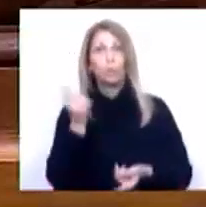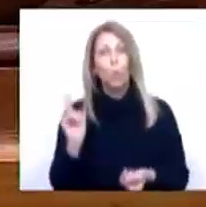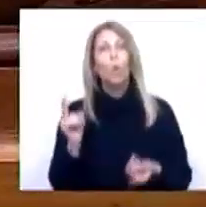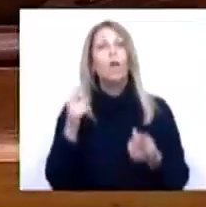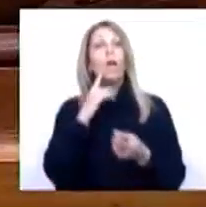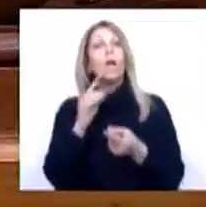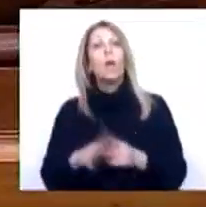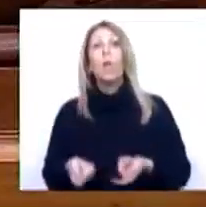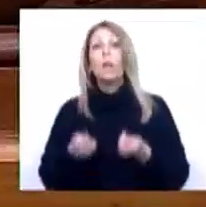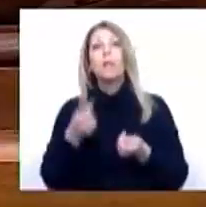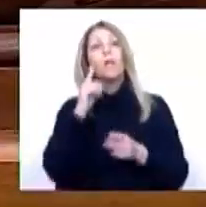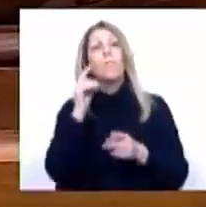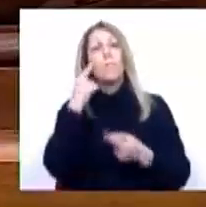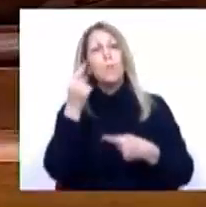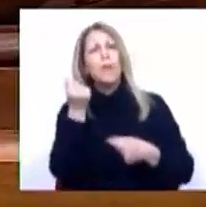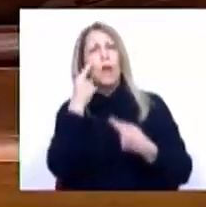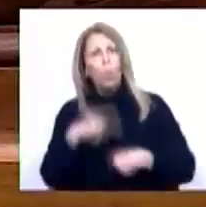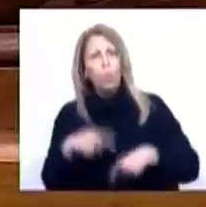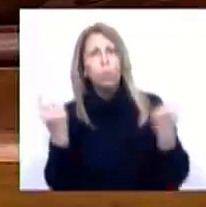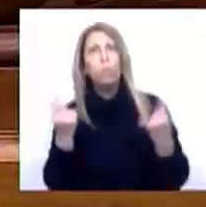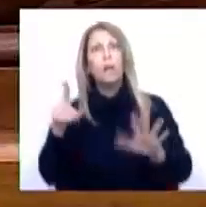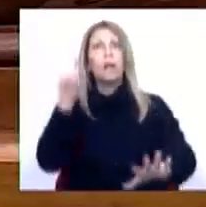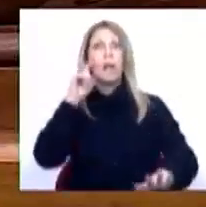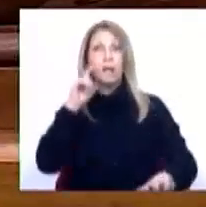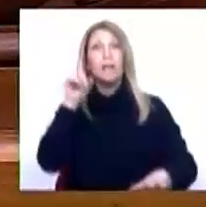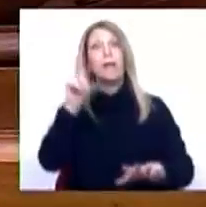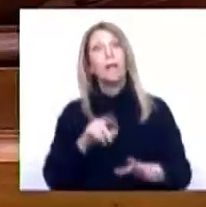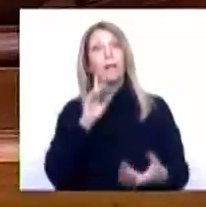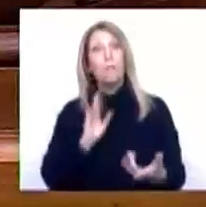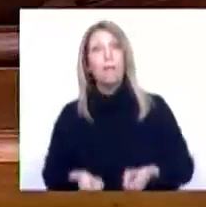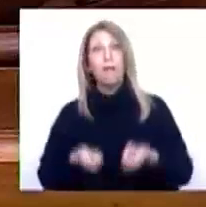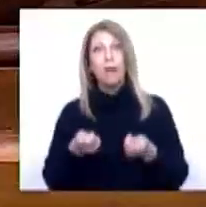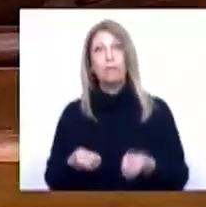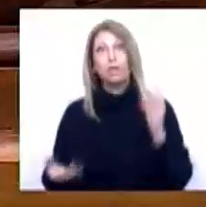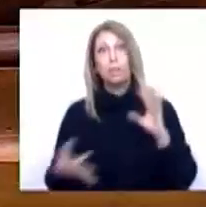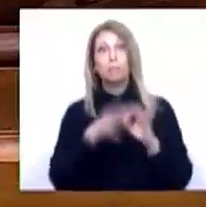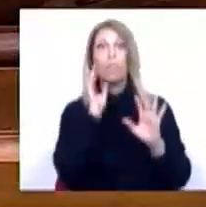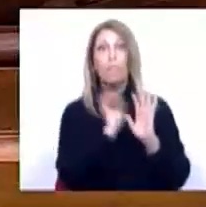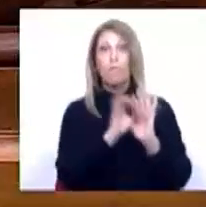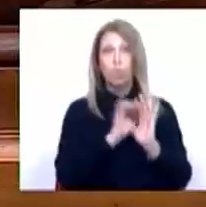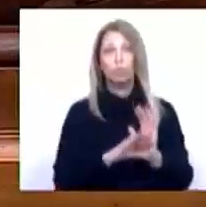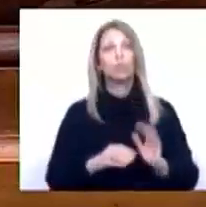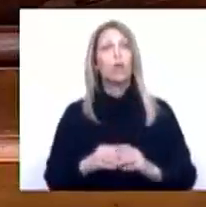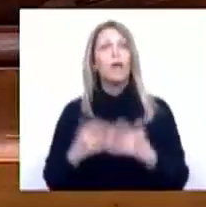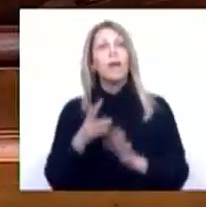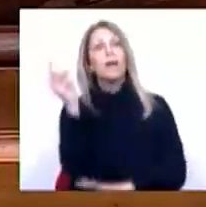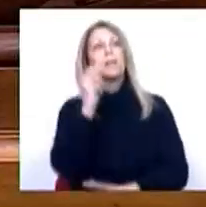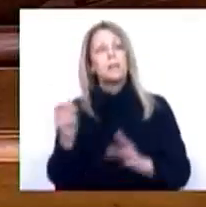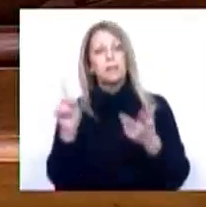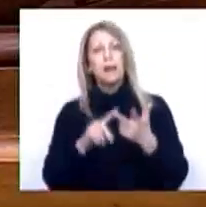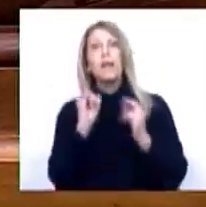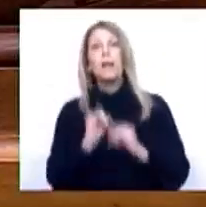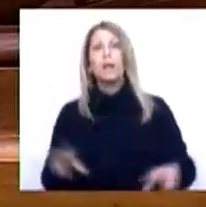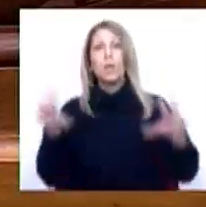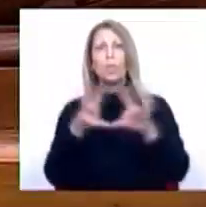público à concessão de garantias, desde o co-investimento aos fundos de fundos. A terceira alavanca fundamental é a inovação